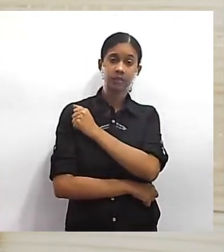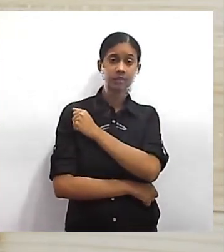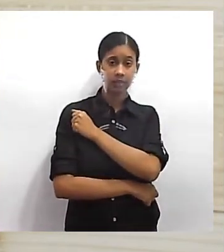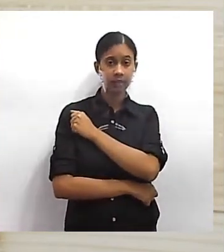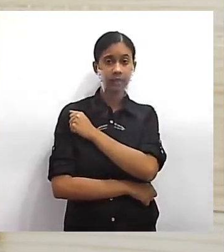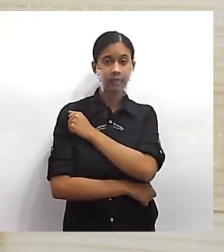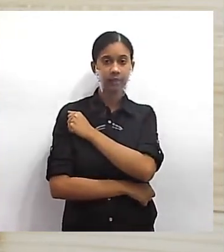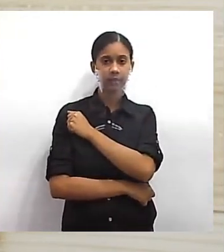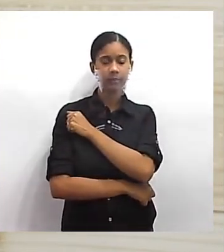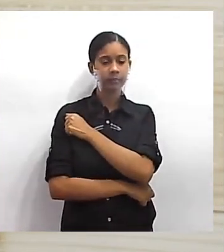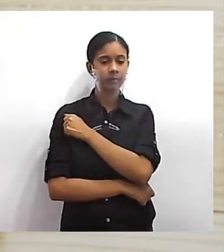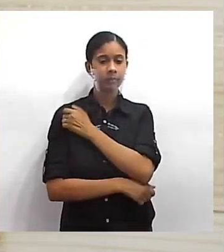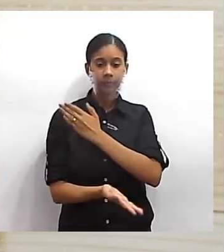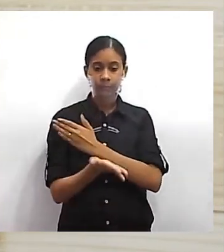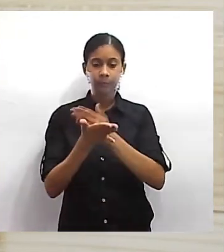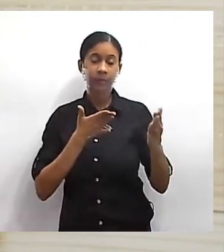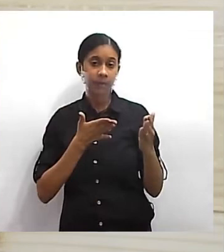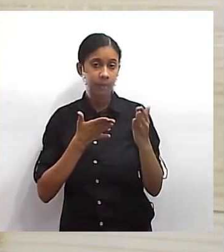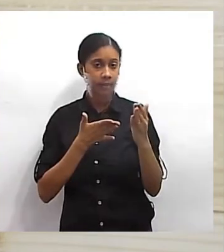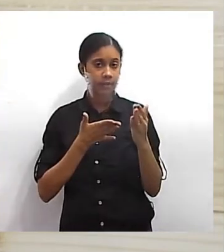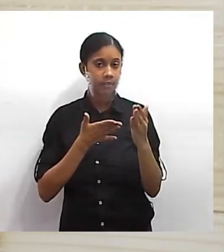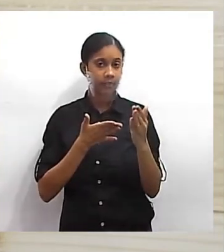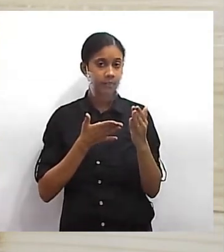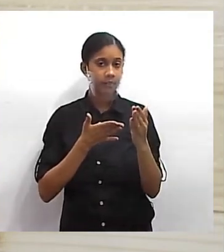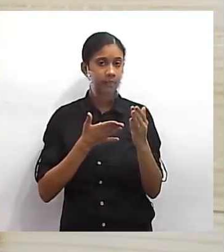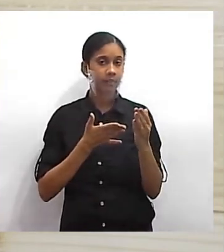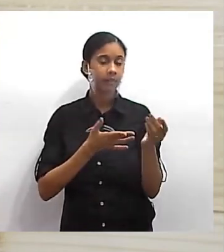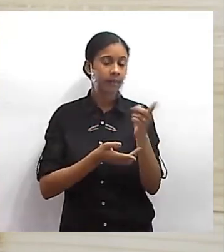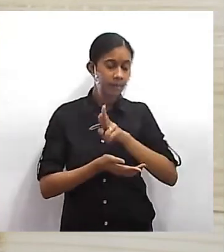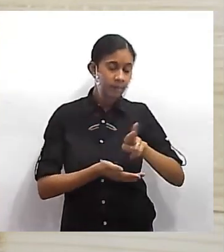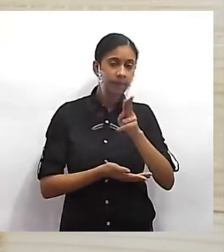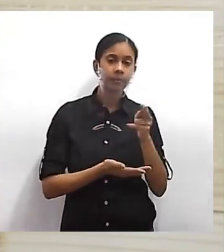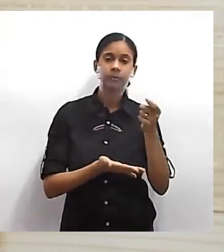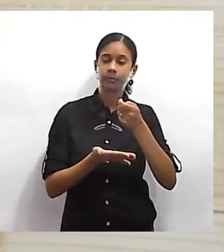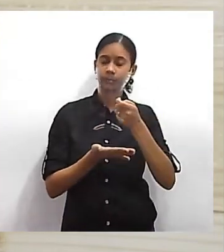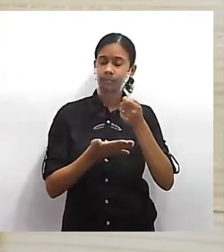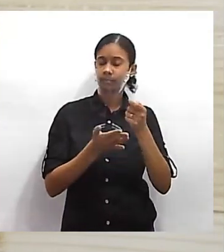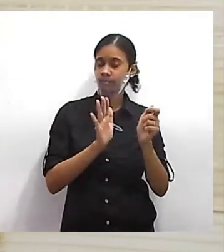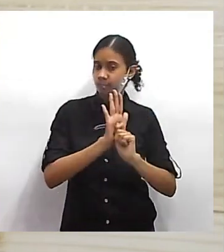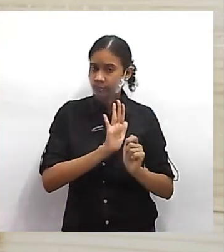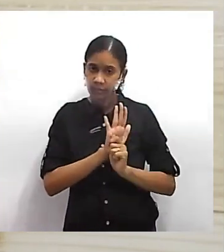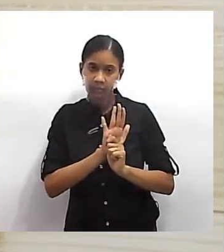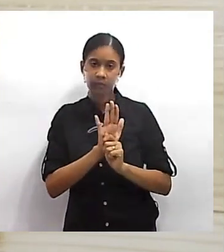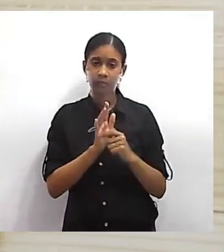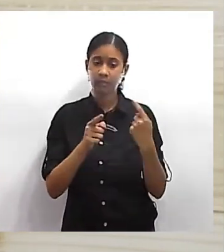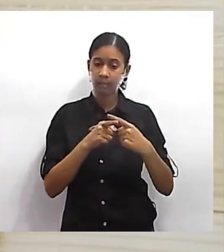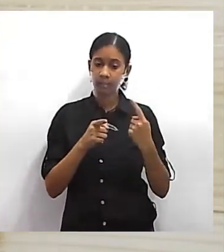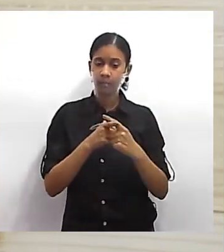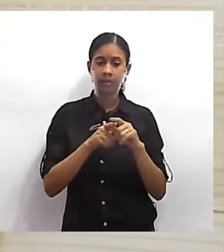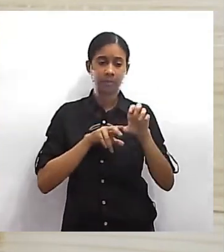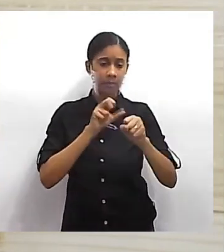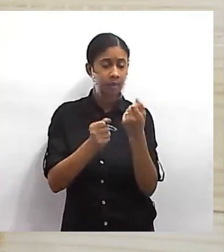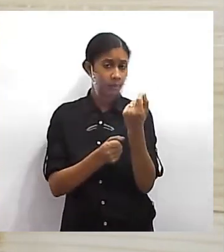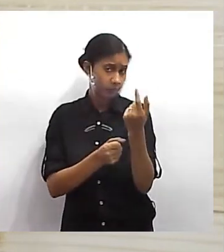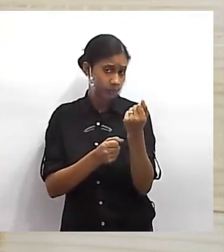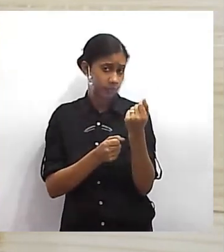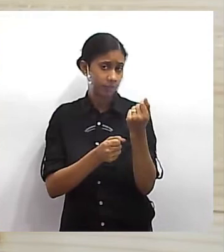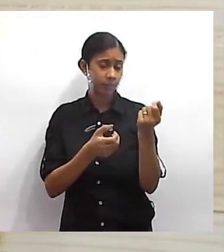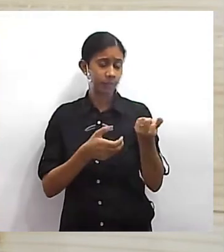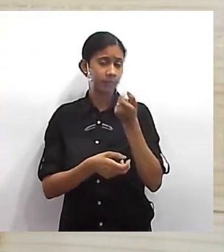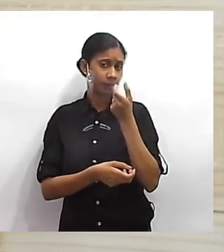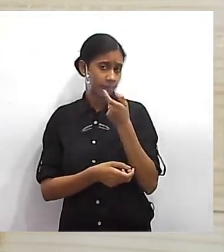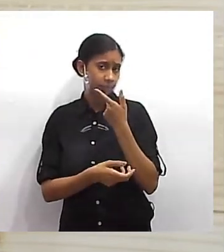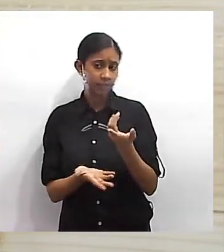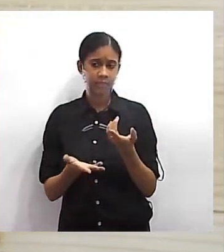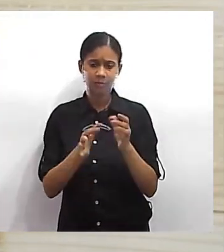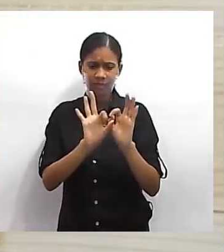cooptado pelo tráfico, pela violência, não é? Então, o sujeito que tira dinheiro da medicação, de um